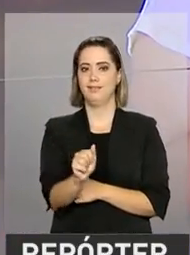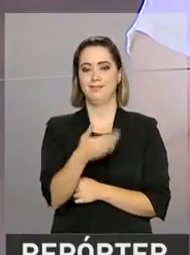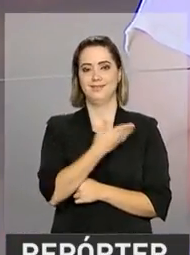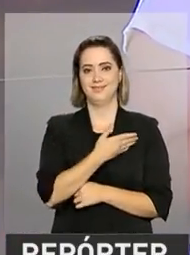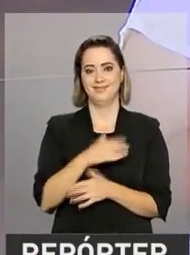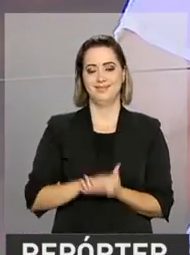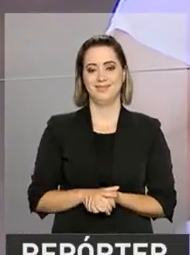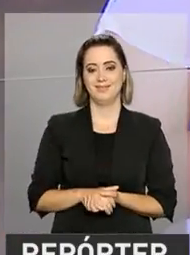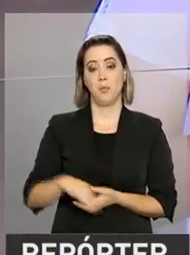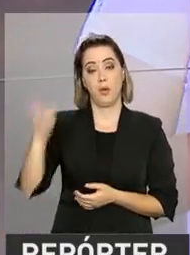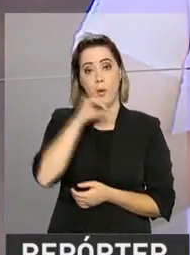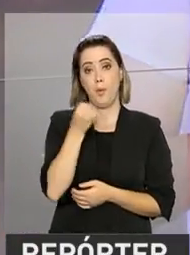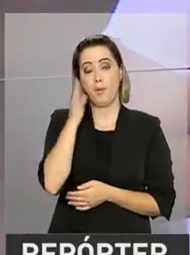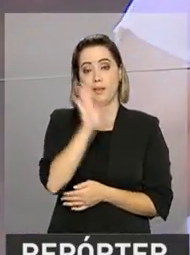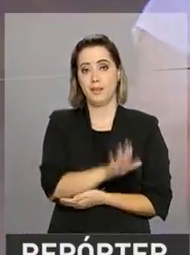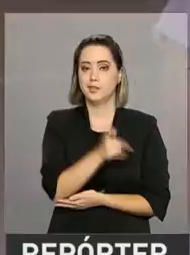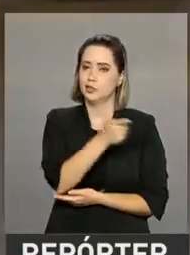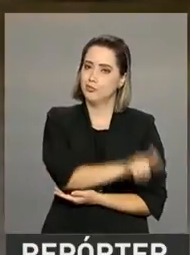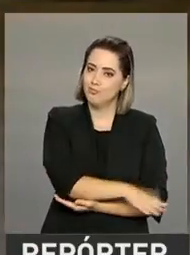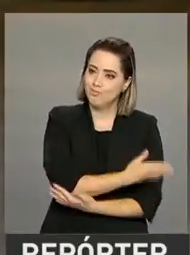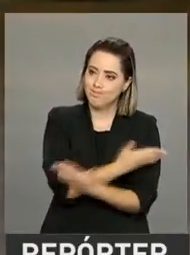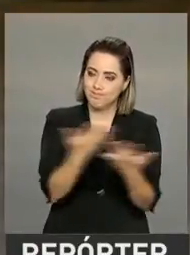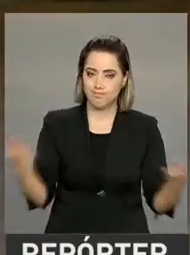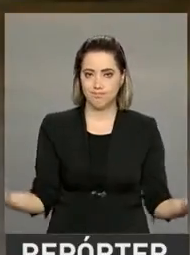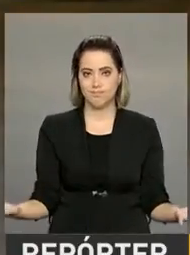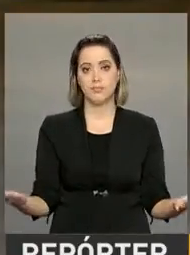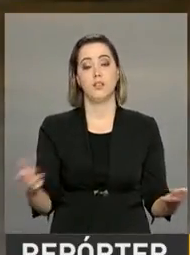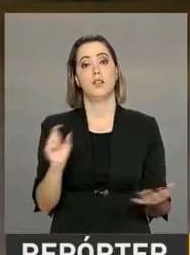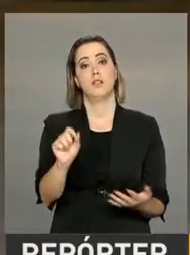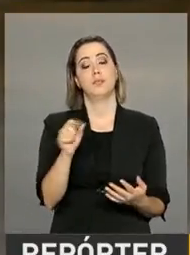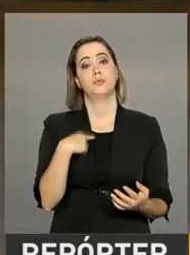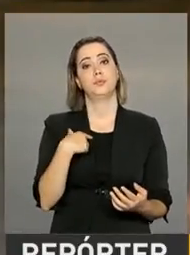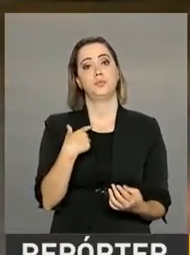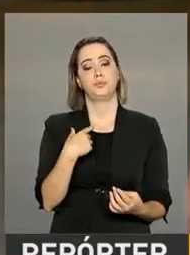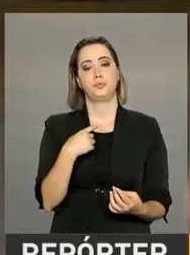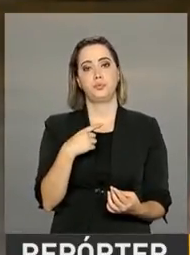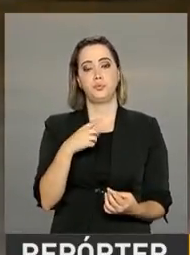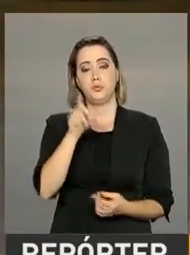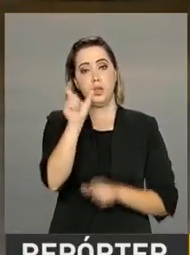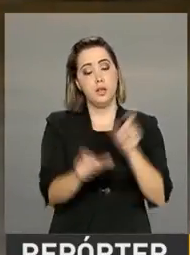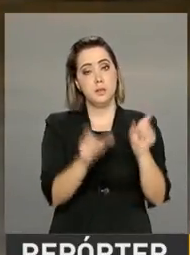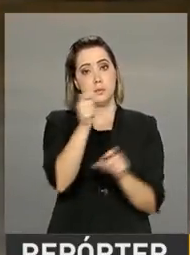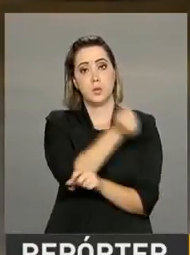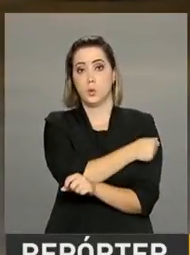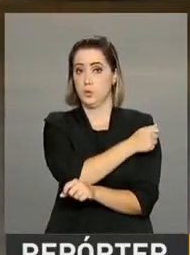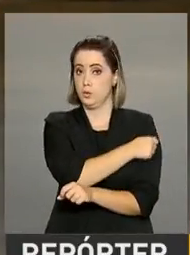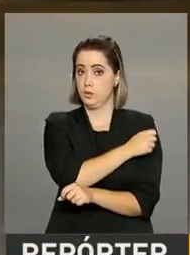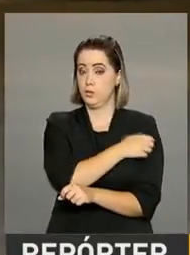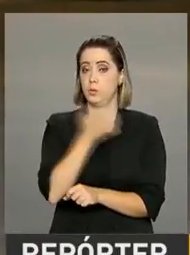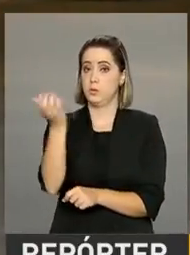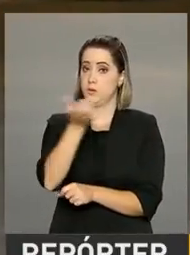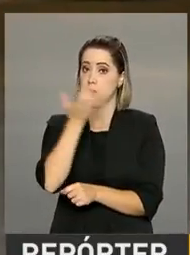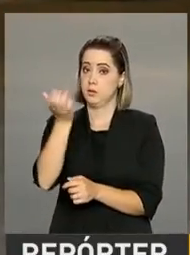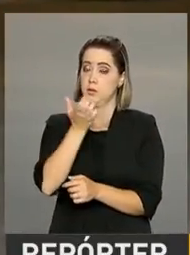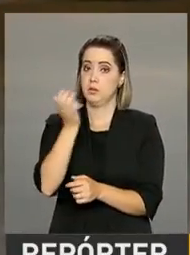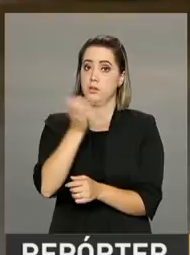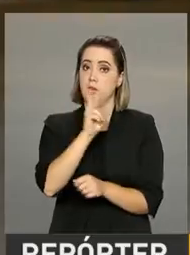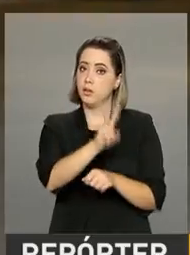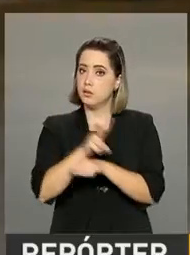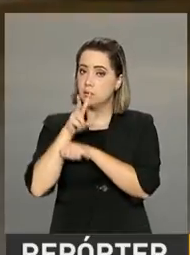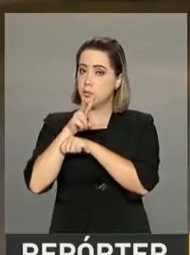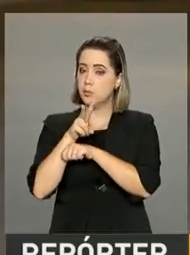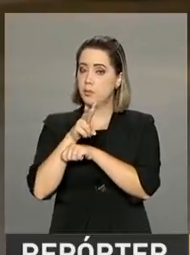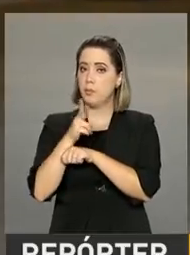vez roberto batata novamente boa tarde a todos que nos assistem pois é os estudantes que sonham em financiar o curso superior ganharão